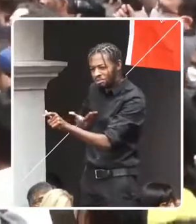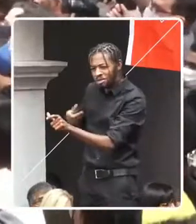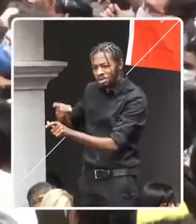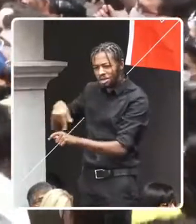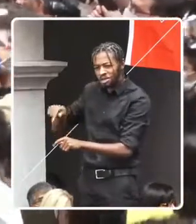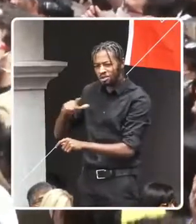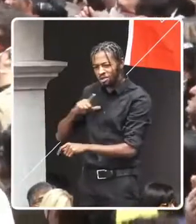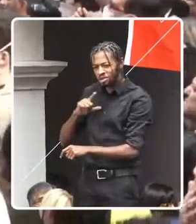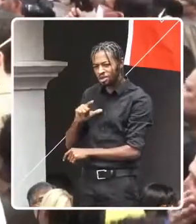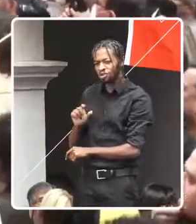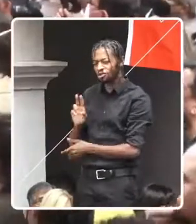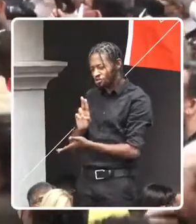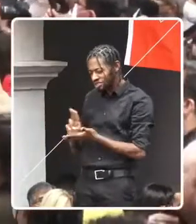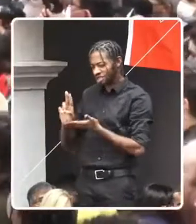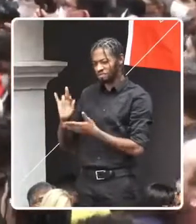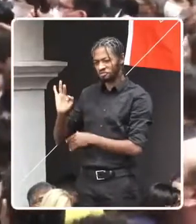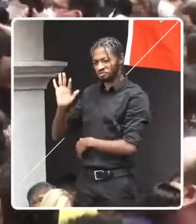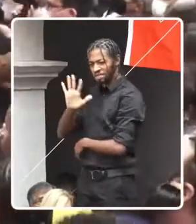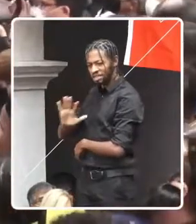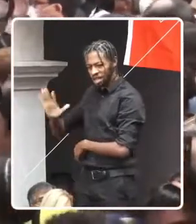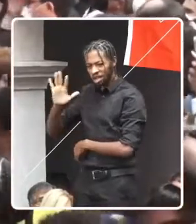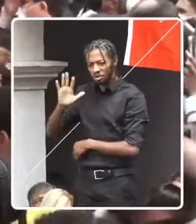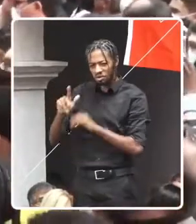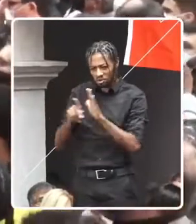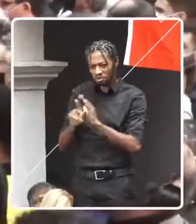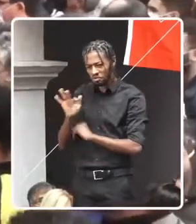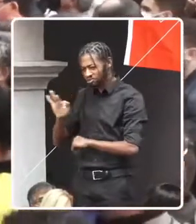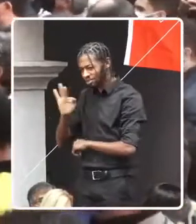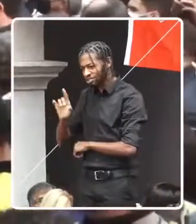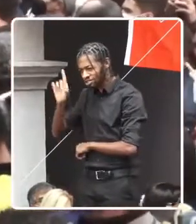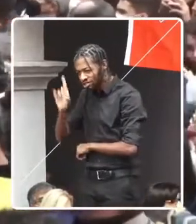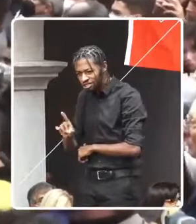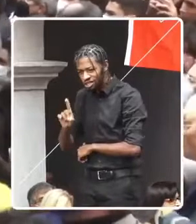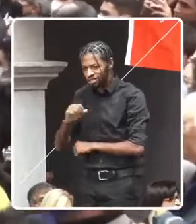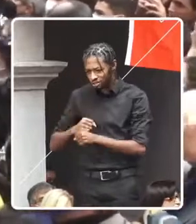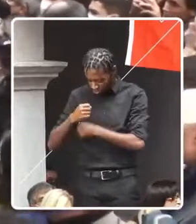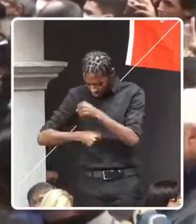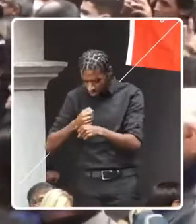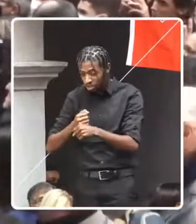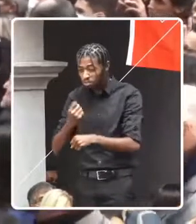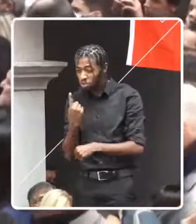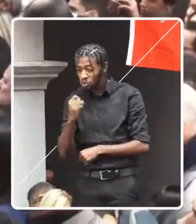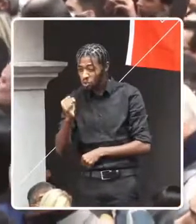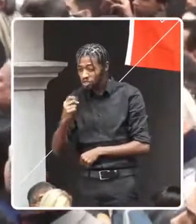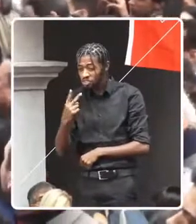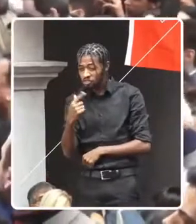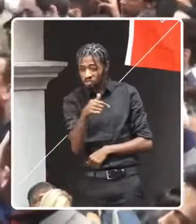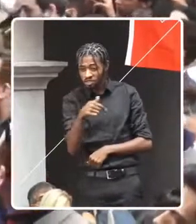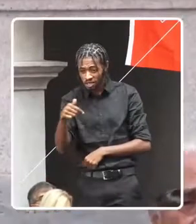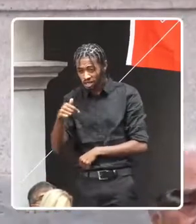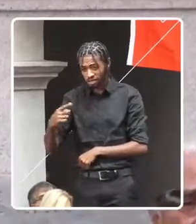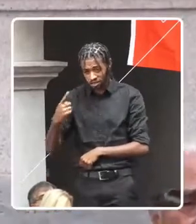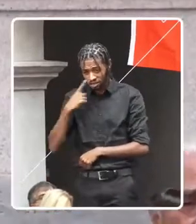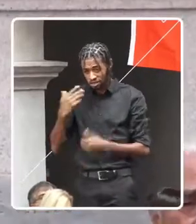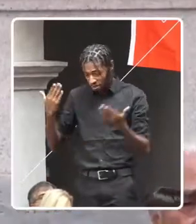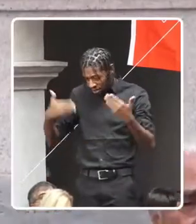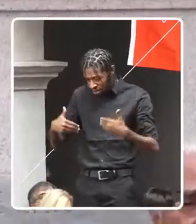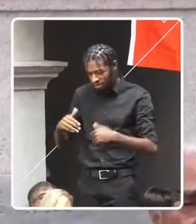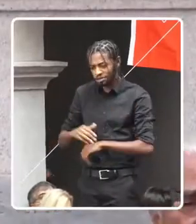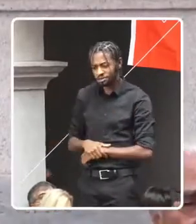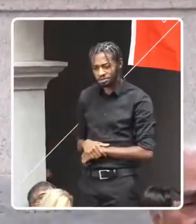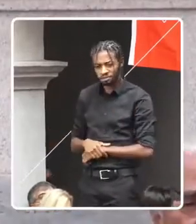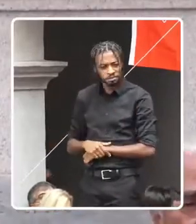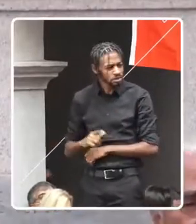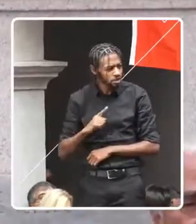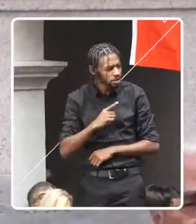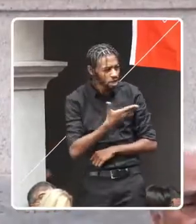qual pertence a Faculdade de Direito, de 1827, como a nossa co-irmã, aqui presente.